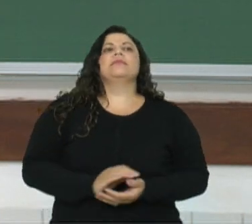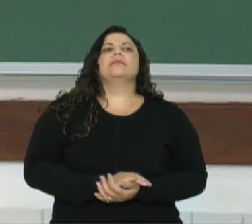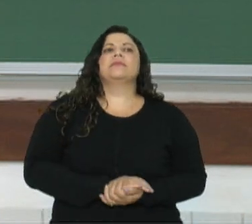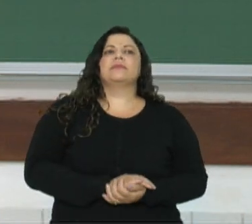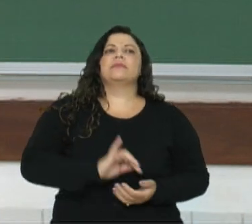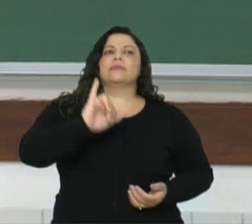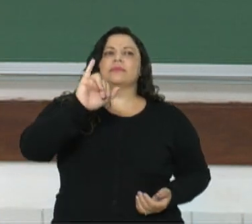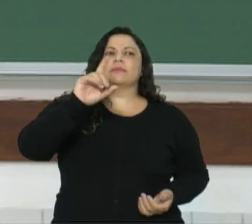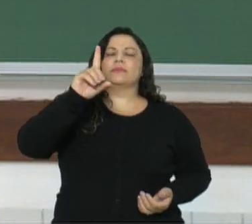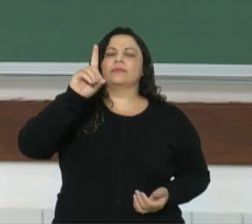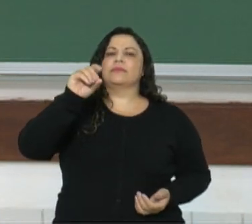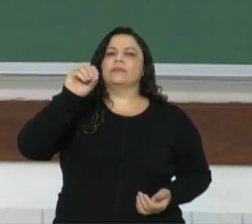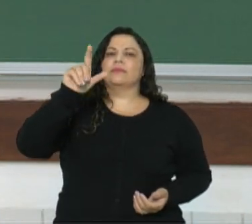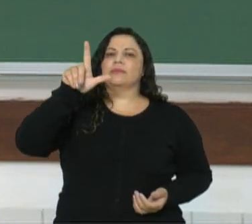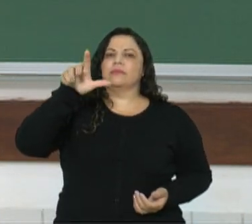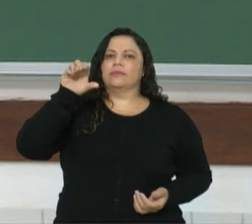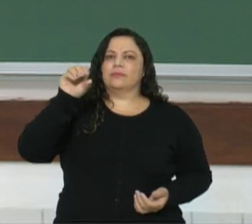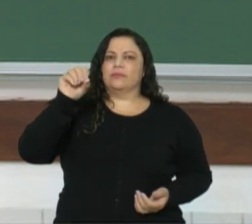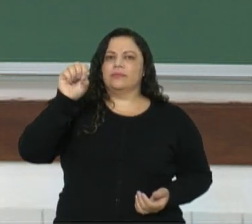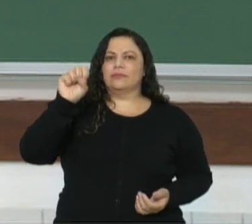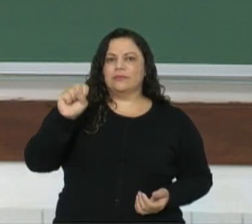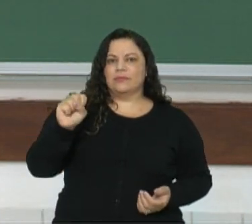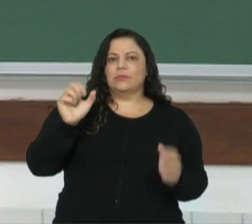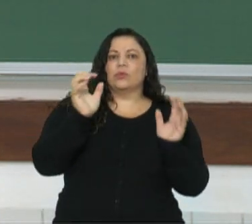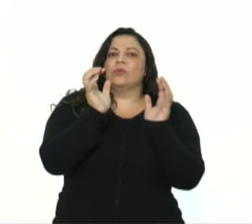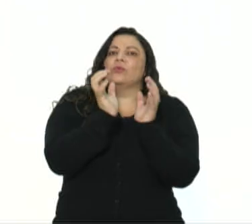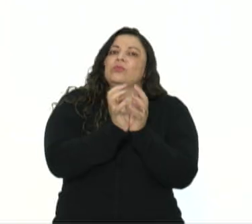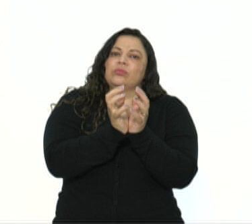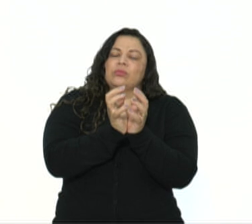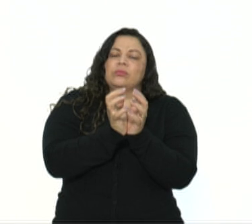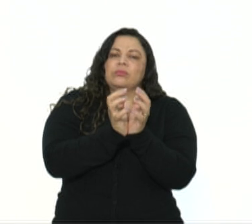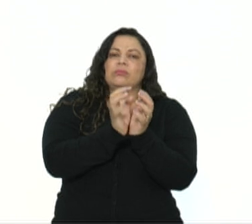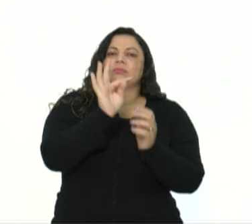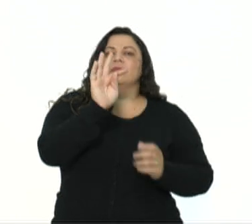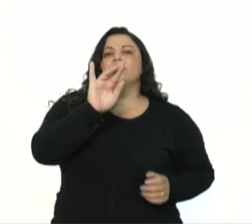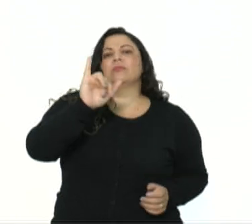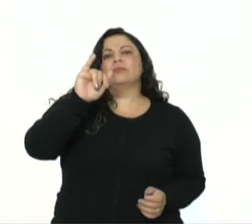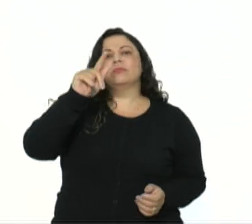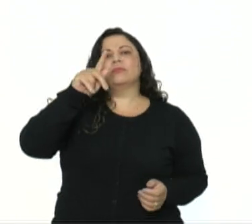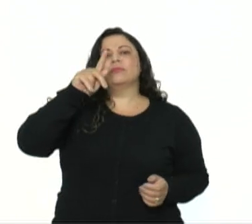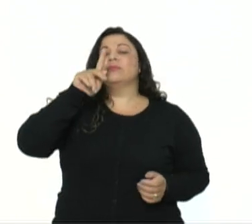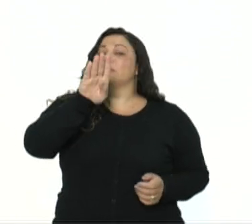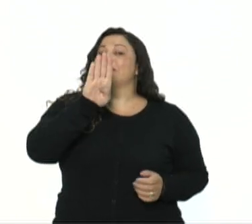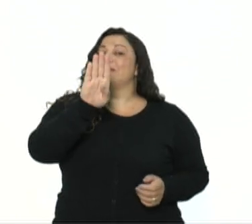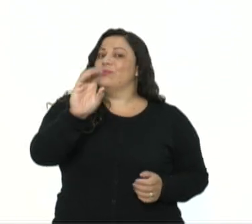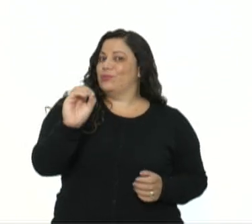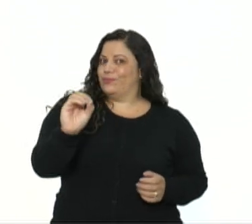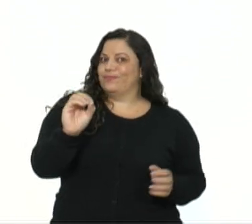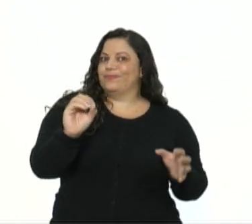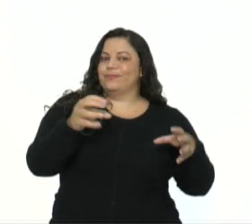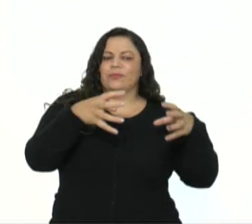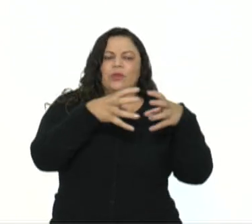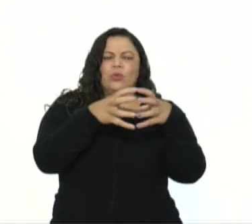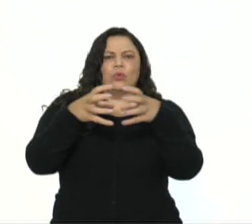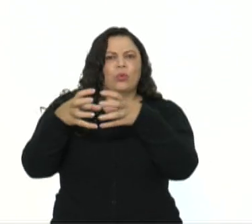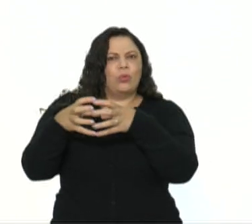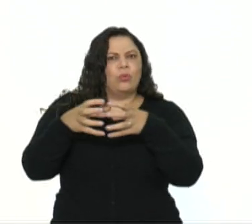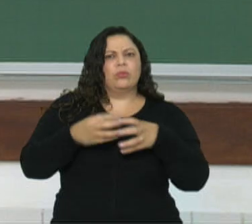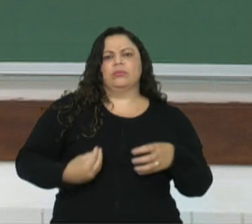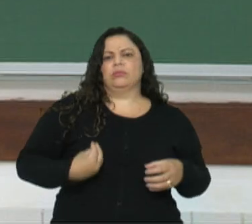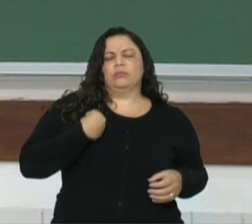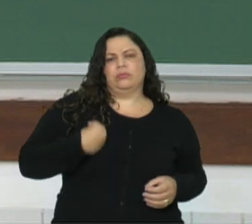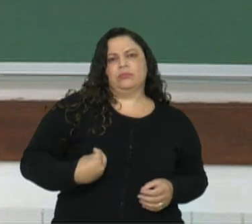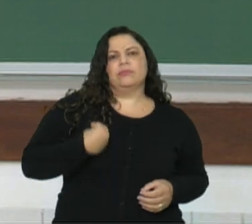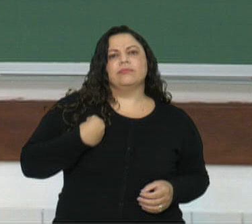da tribo. A palavra tribo aqui quer dizer a comunidade, o grupo que ele vive. Então, se o grupo que